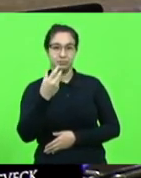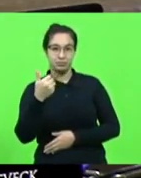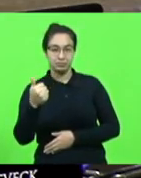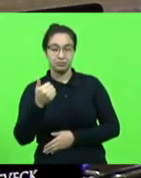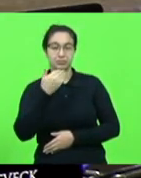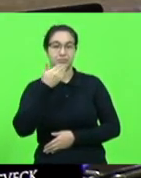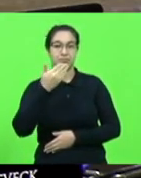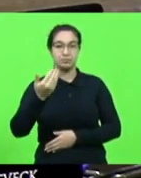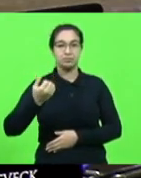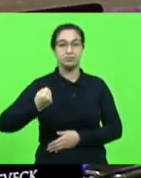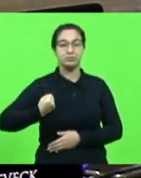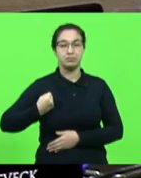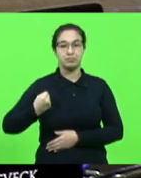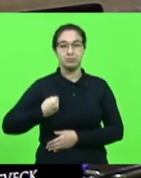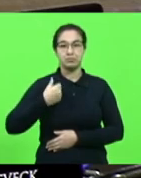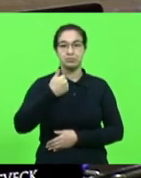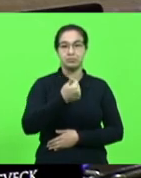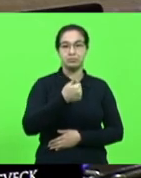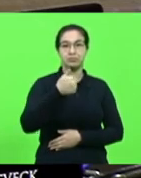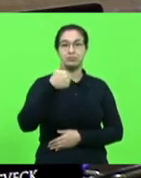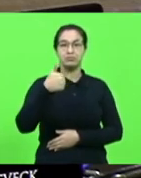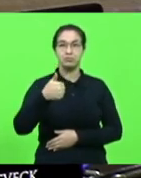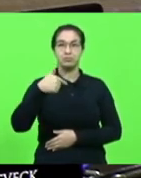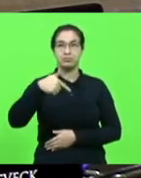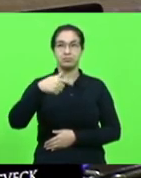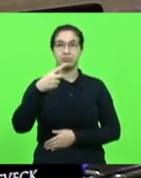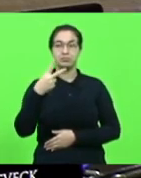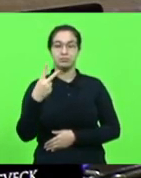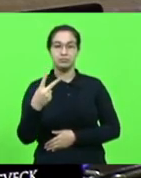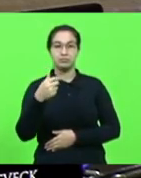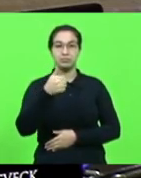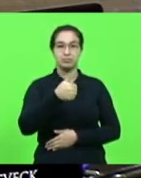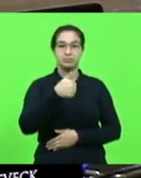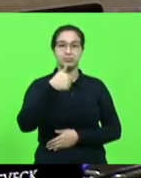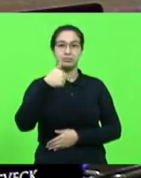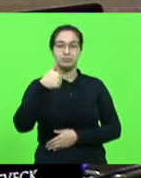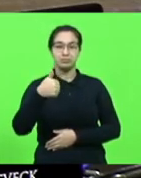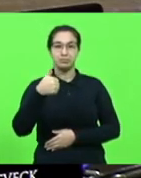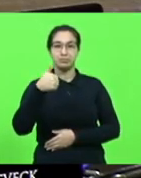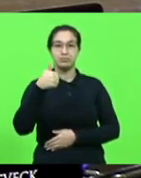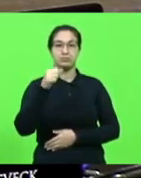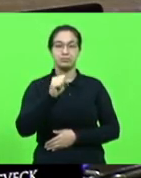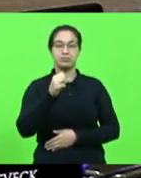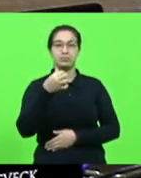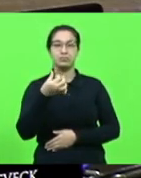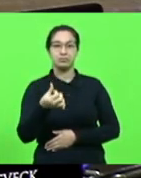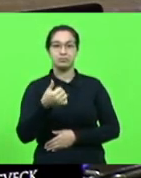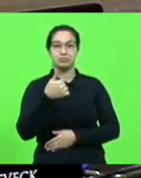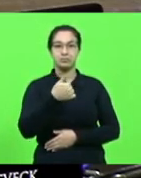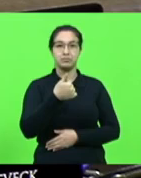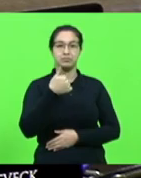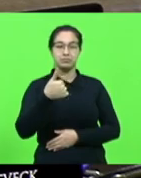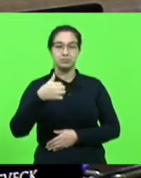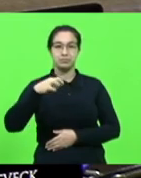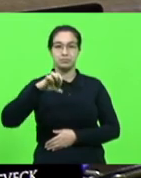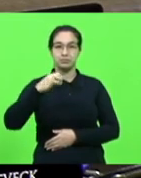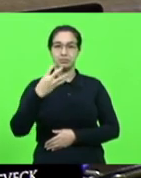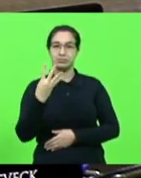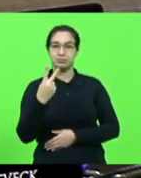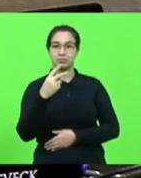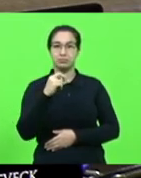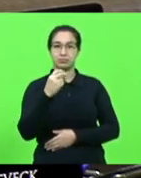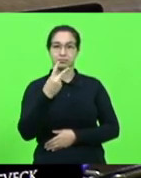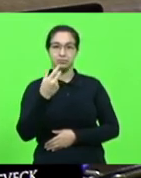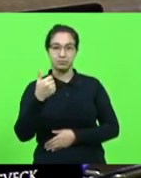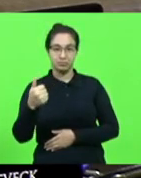números 1172, 1186 e 1194, 2021.